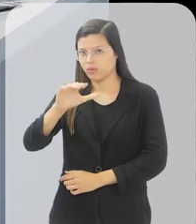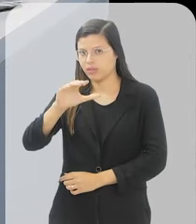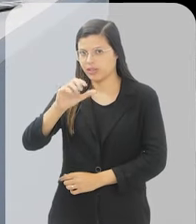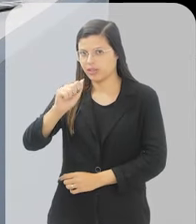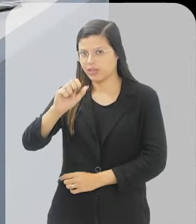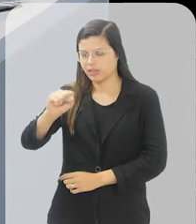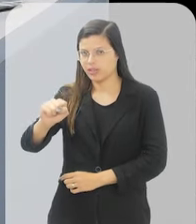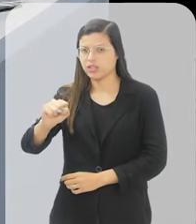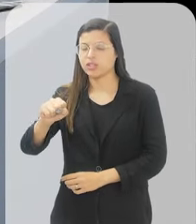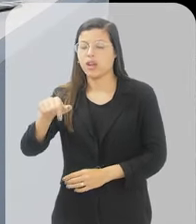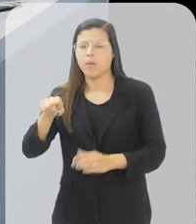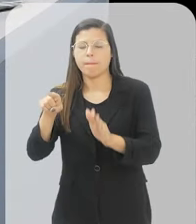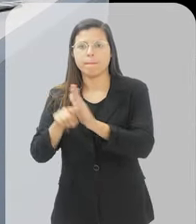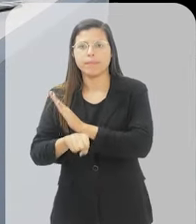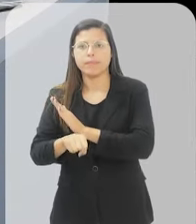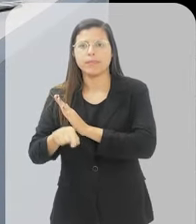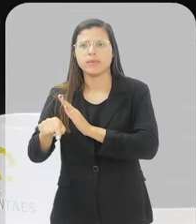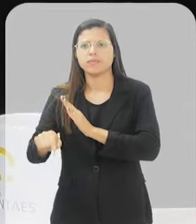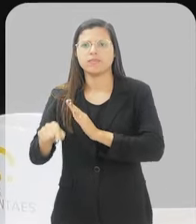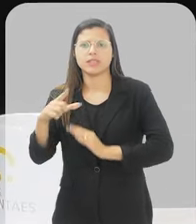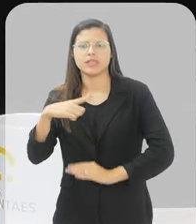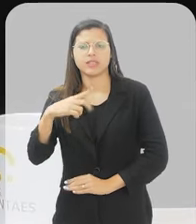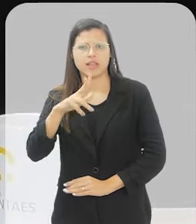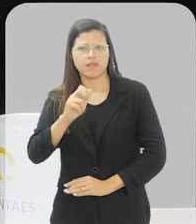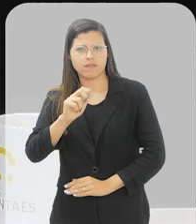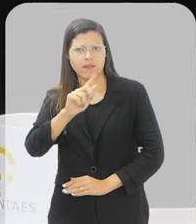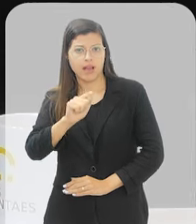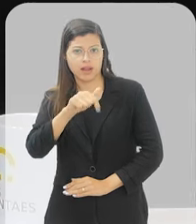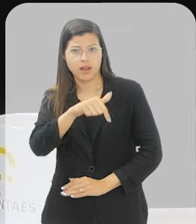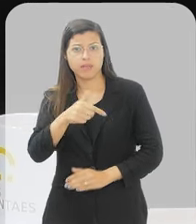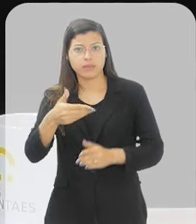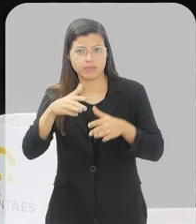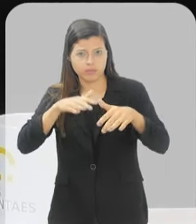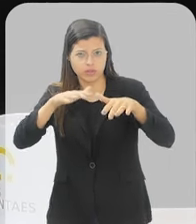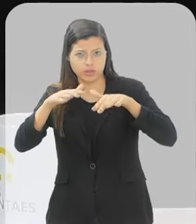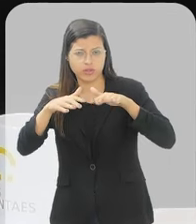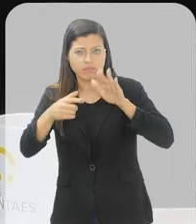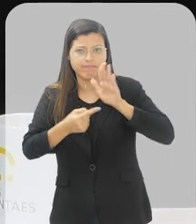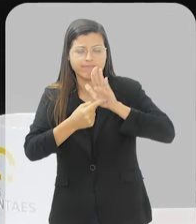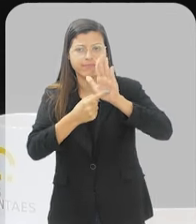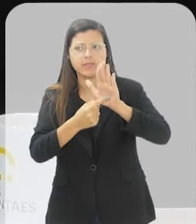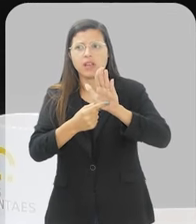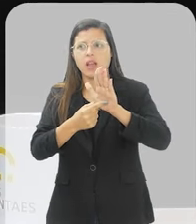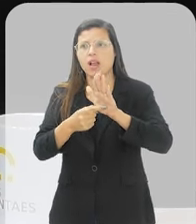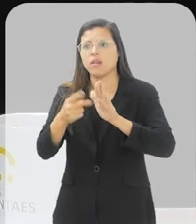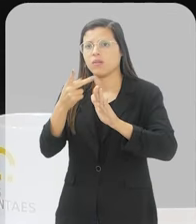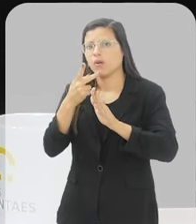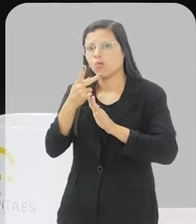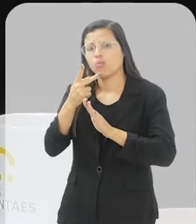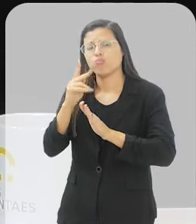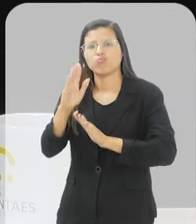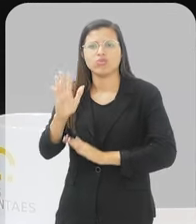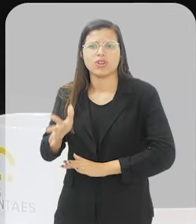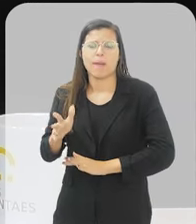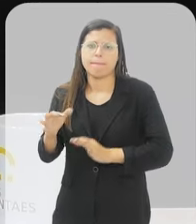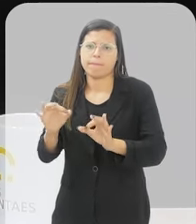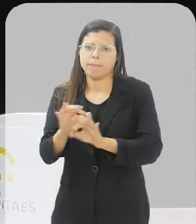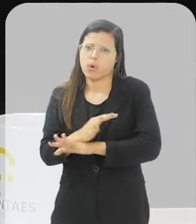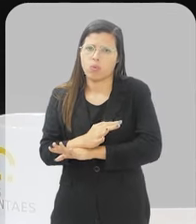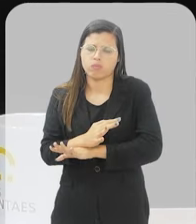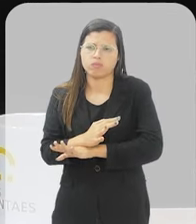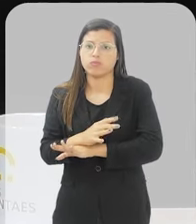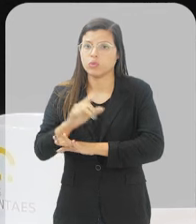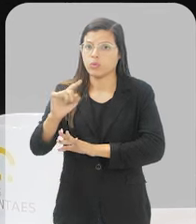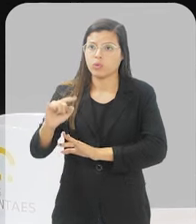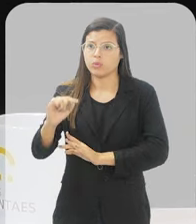Aí na época eu perguntei ao Lucas se ele não tinha uma vaga na Grande Rio para eu poder desfilar de destaque. Ele falou, nosso quadro já está preenchido